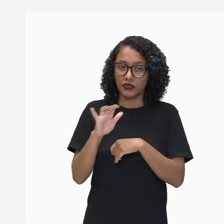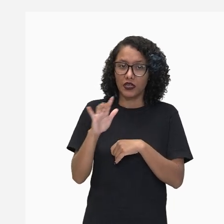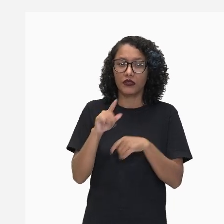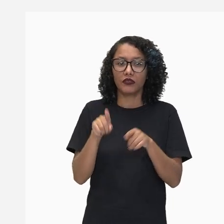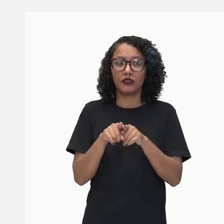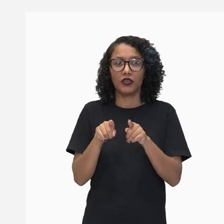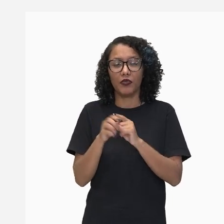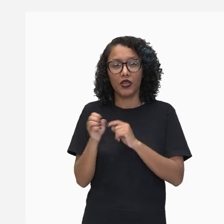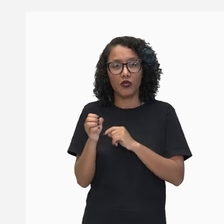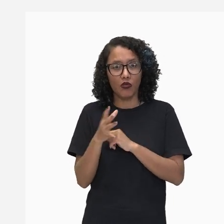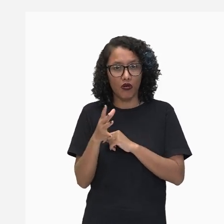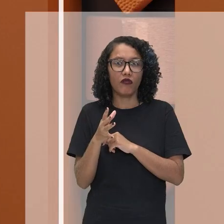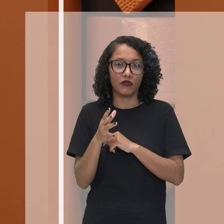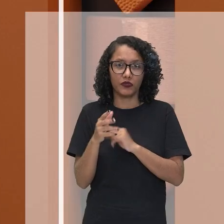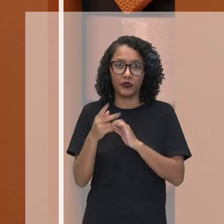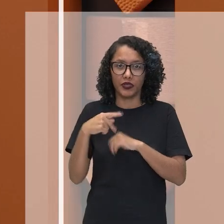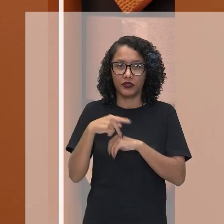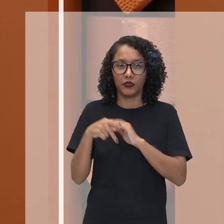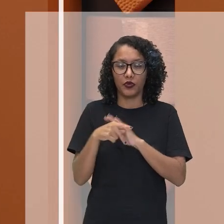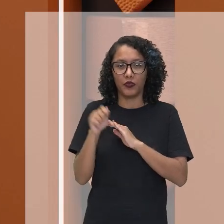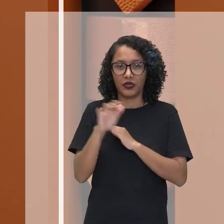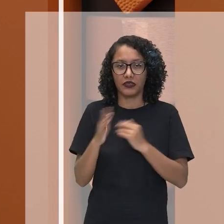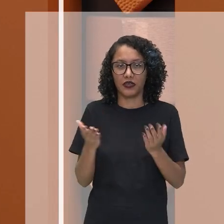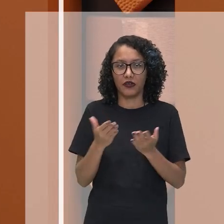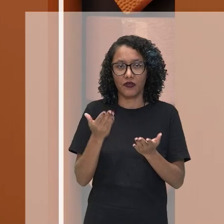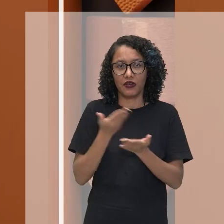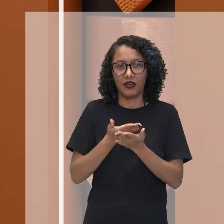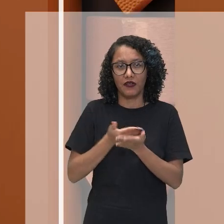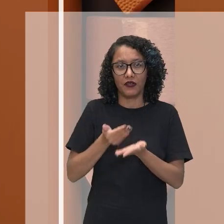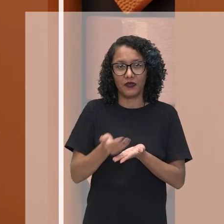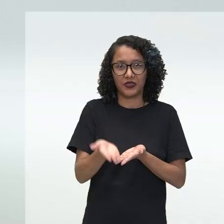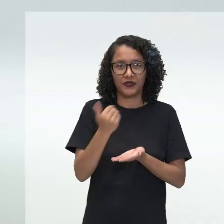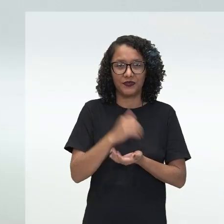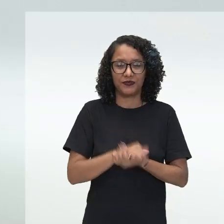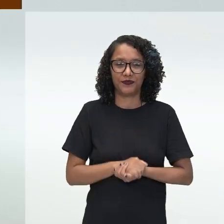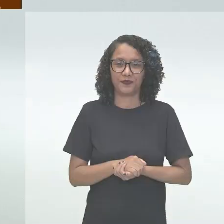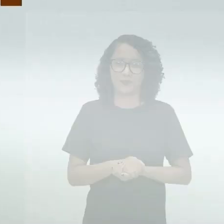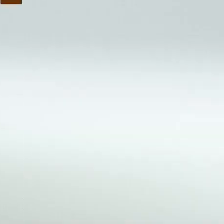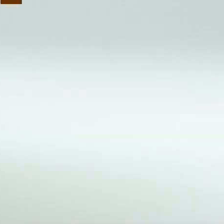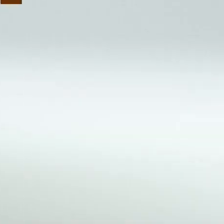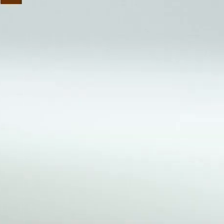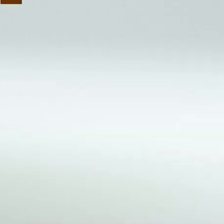novos tigres asiáticos. Vamos agora para o momento da nossa aula.